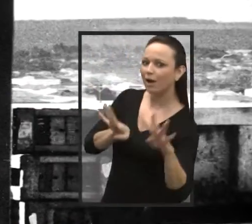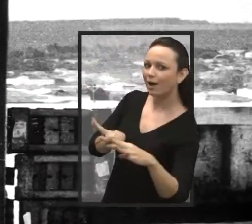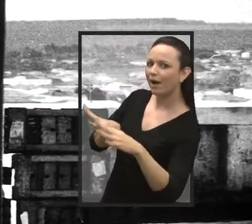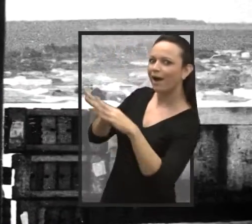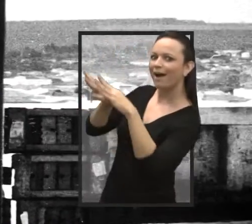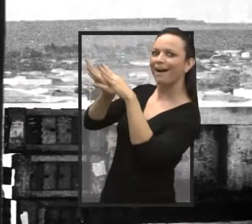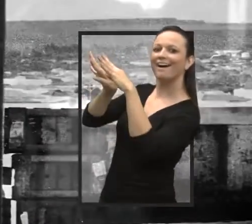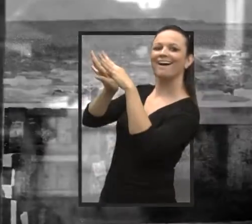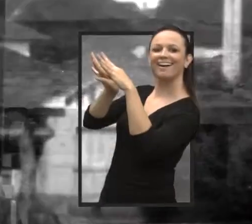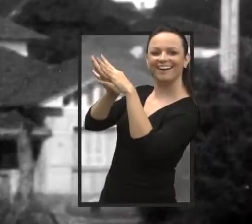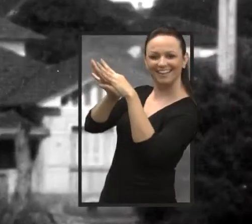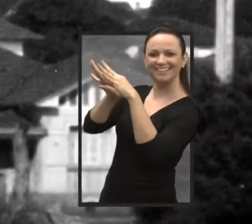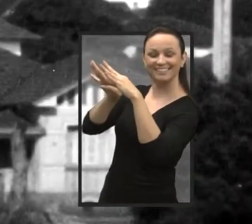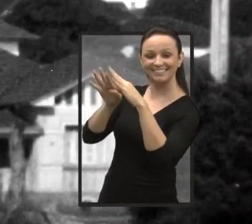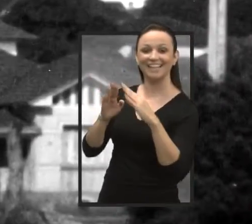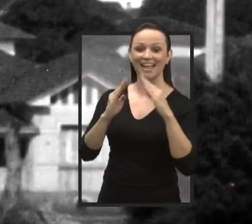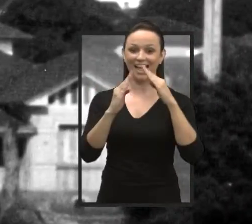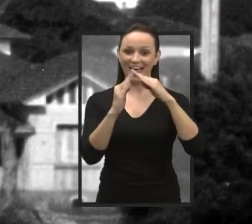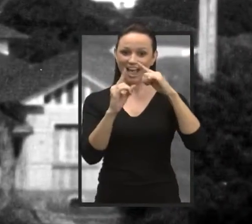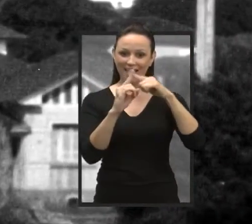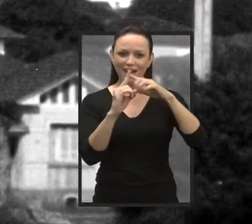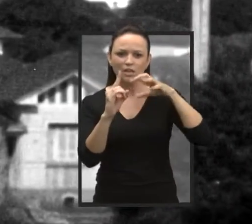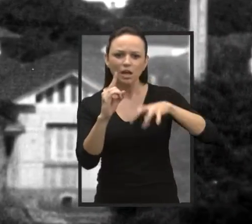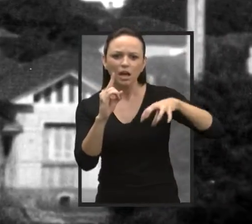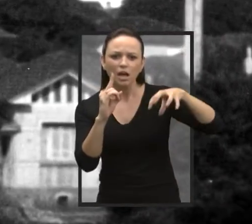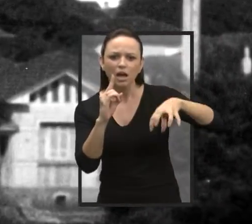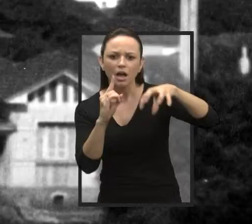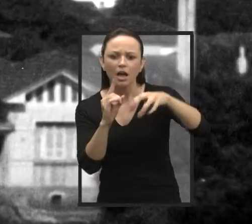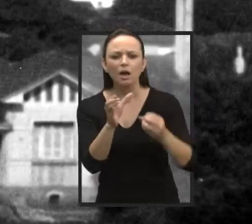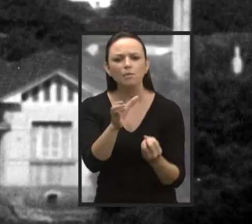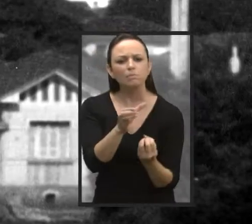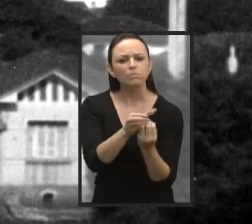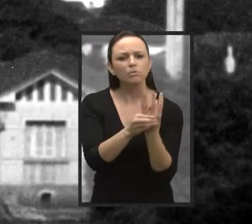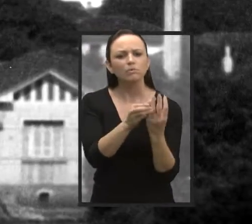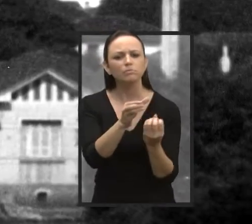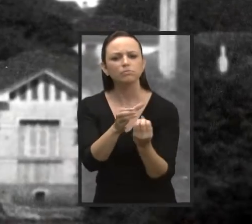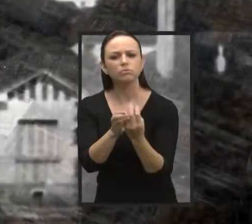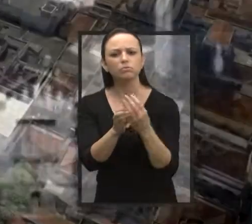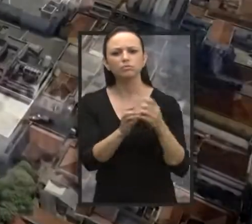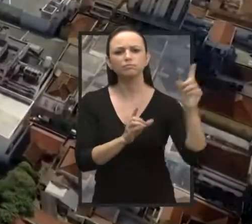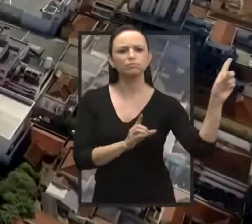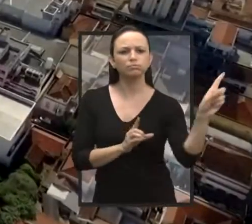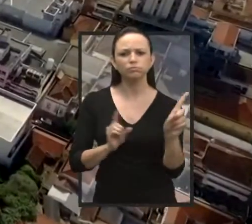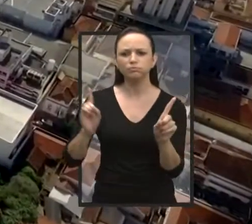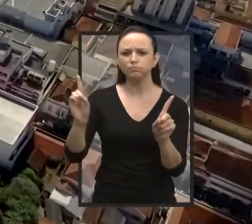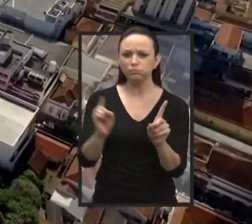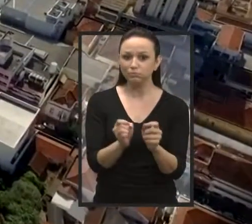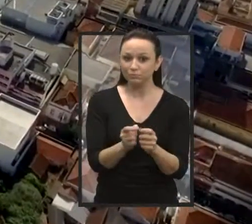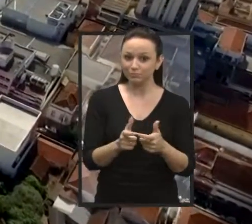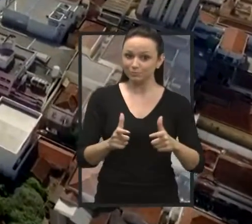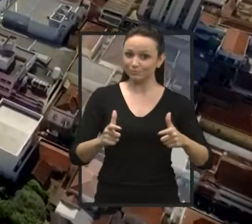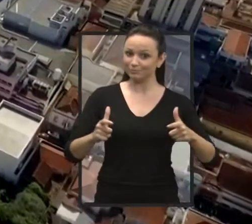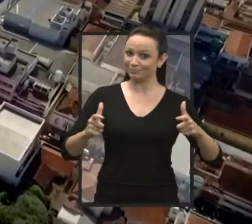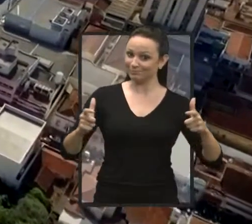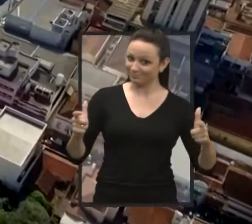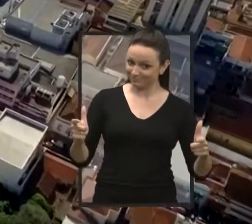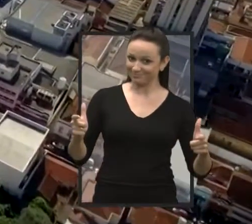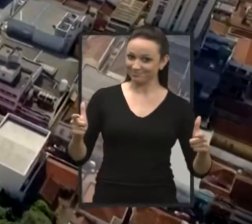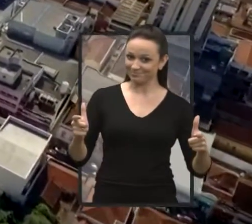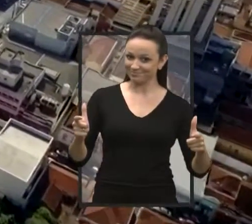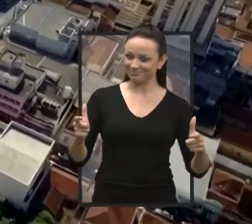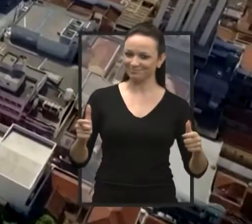e privilegiado. Em torno dela, a sociedade vai se constituindo até chegar à sua configuração